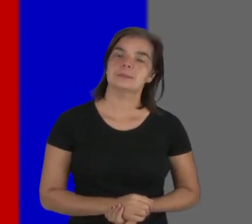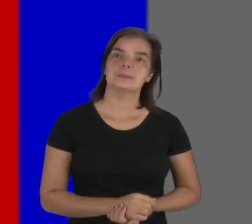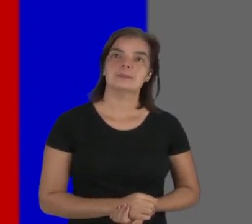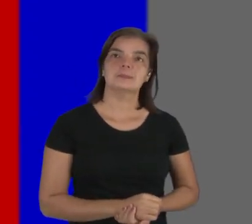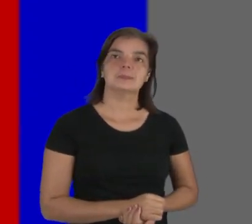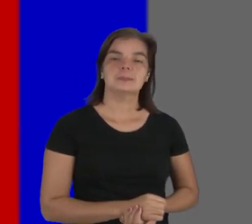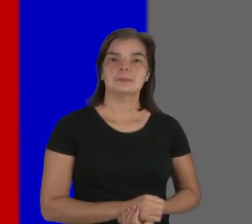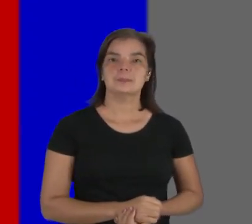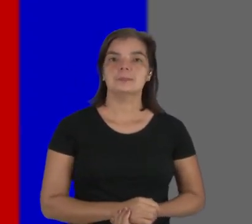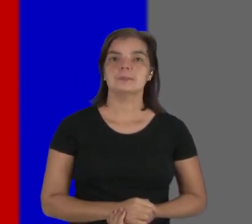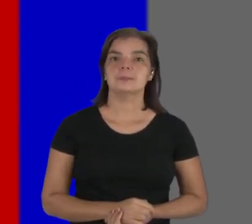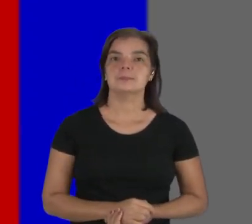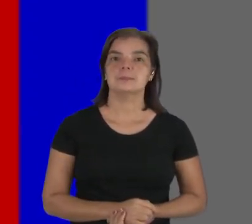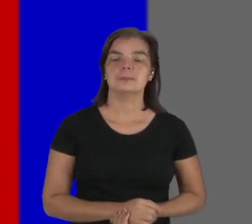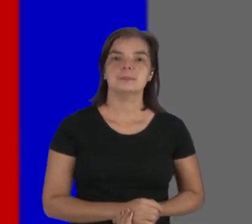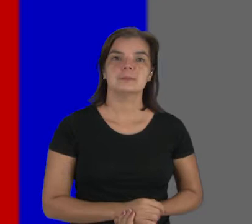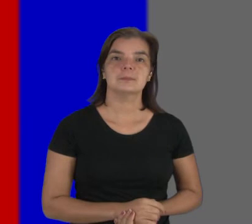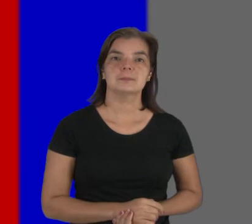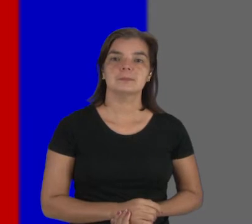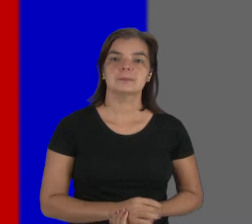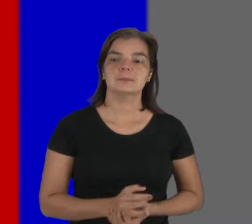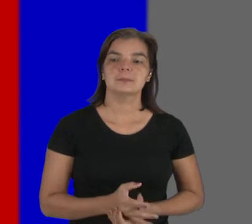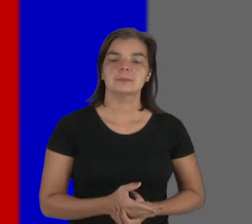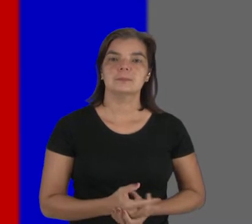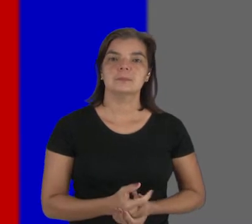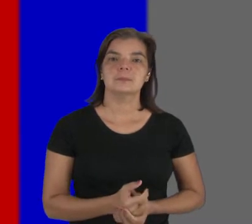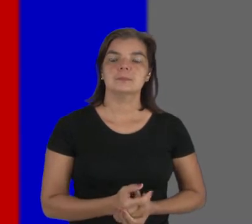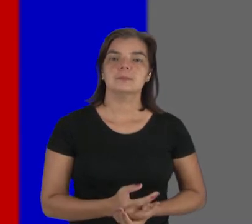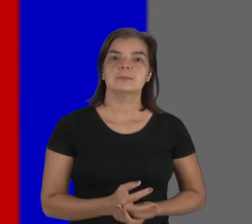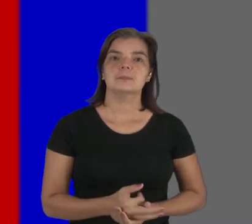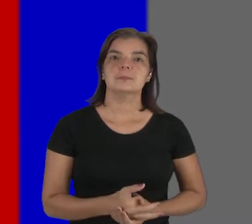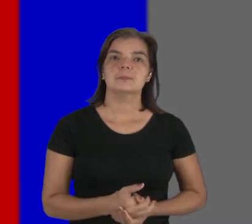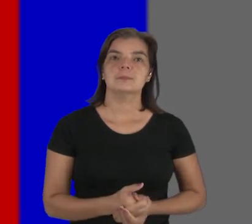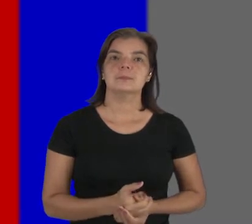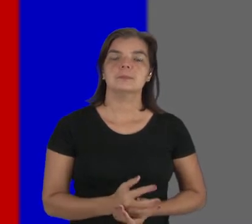bom. Vamos só dar uma pausa aqui rapidinho.